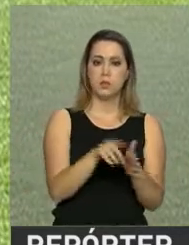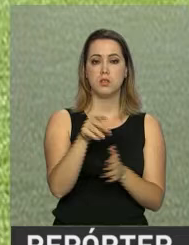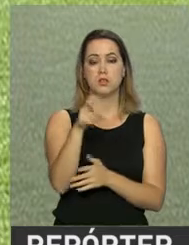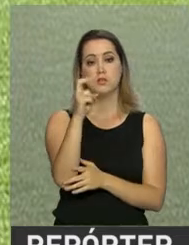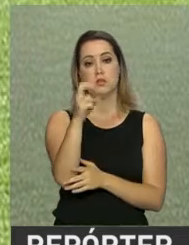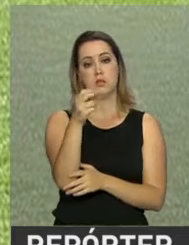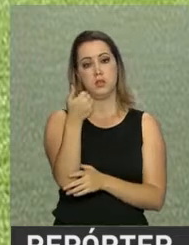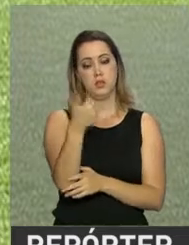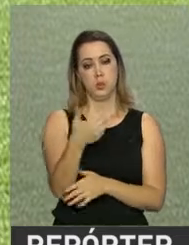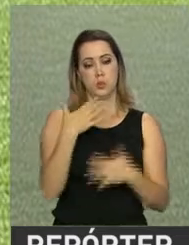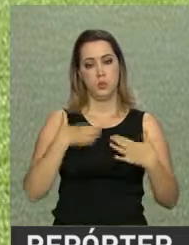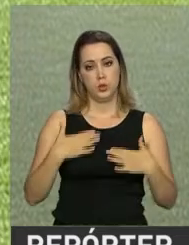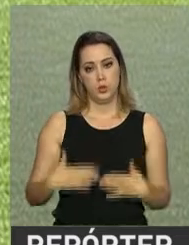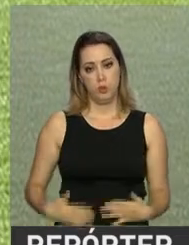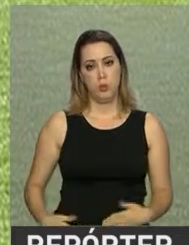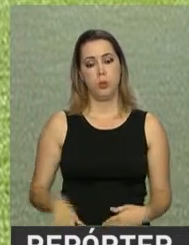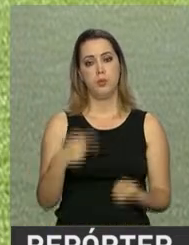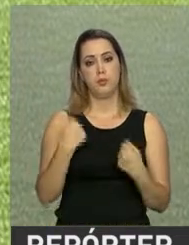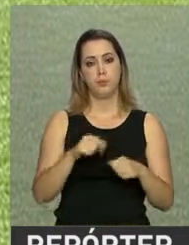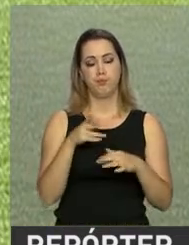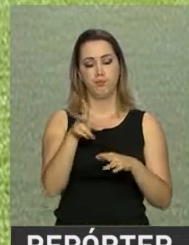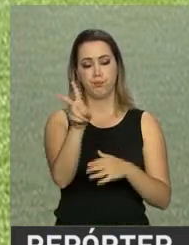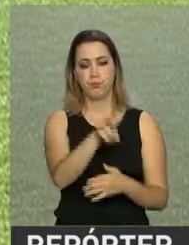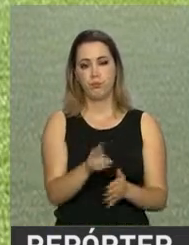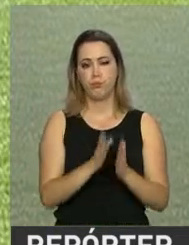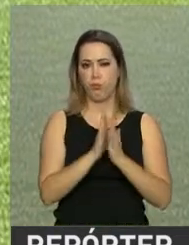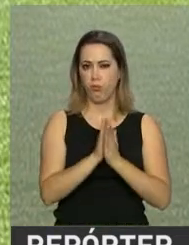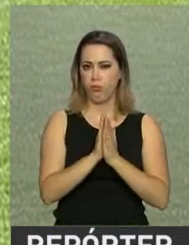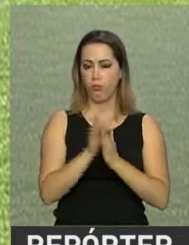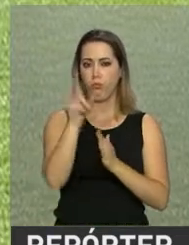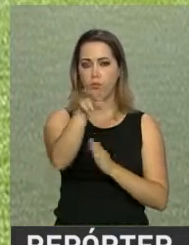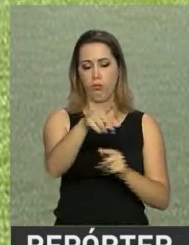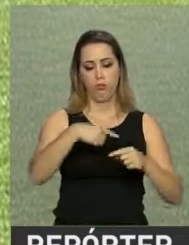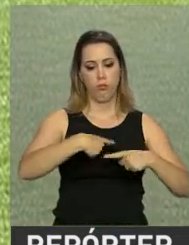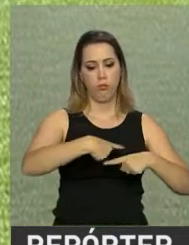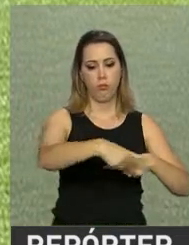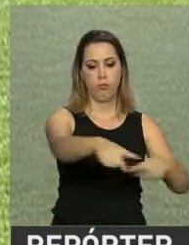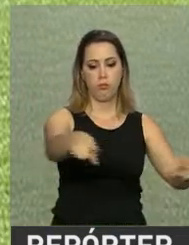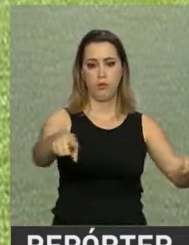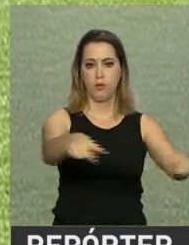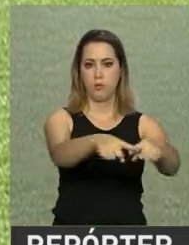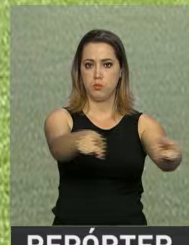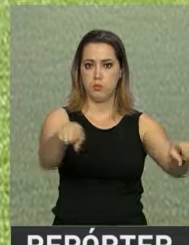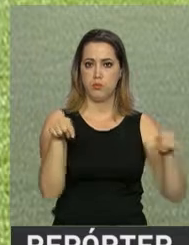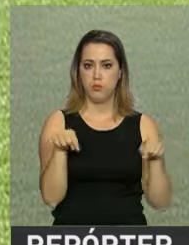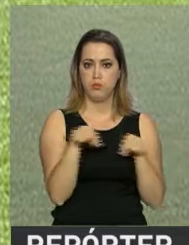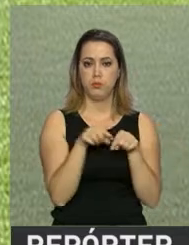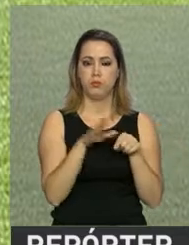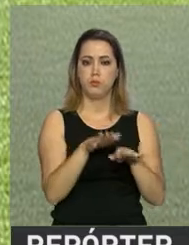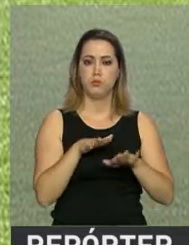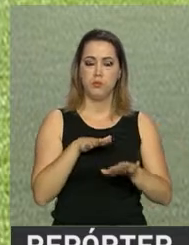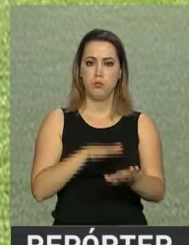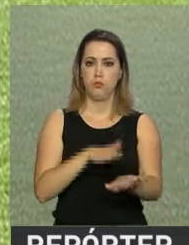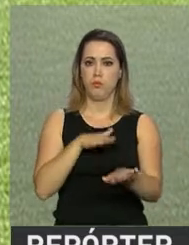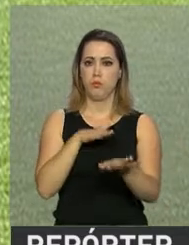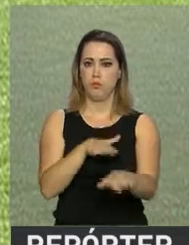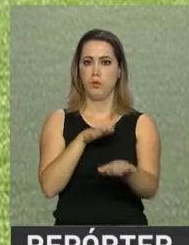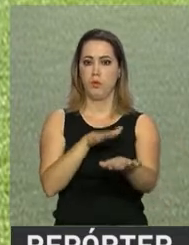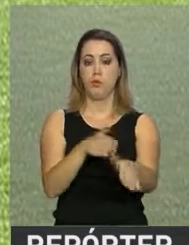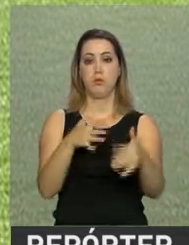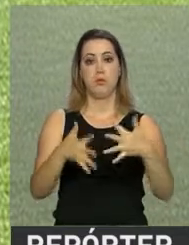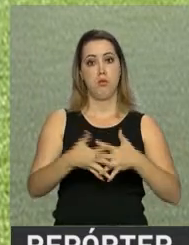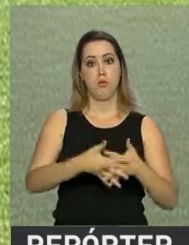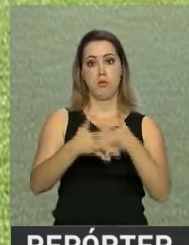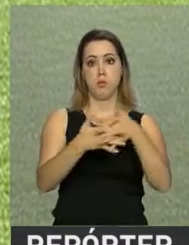velados aqui nesse gramado da Arena Condá. Na saída do aeroporto, os caixões vão ser colocados em